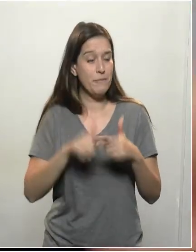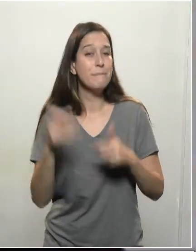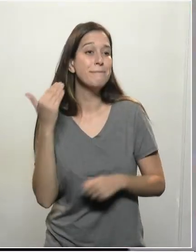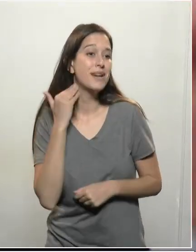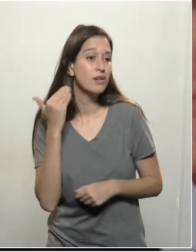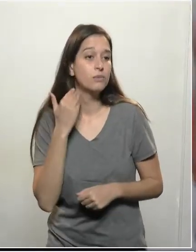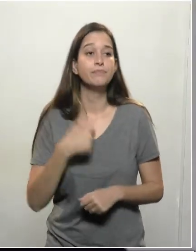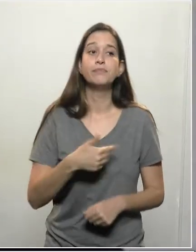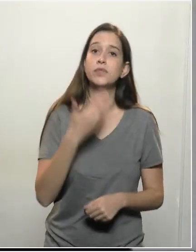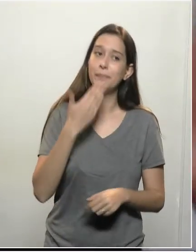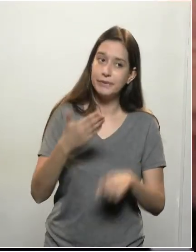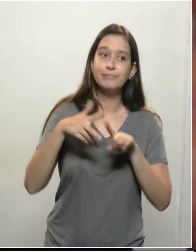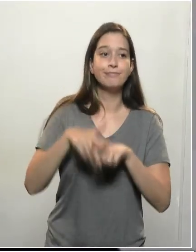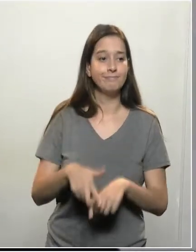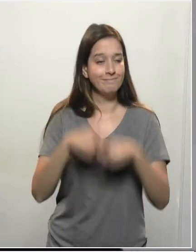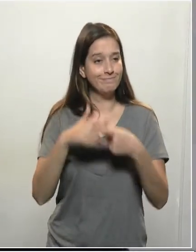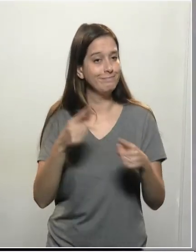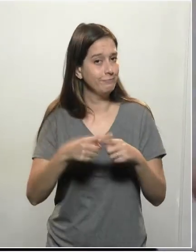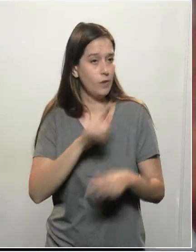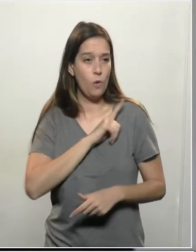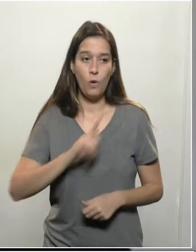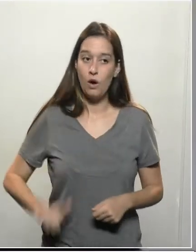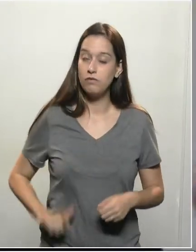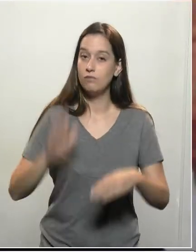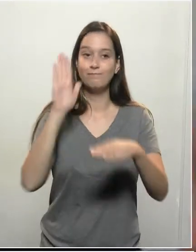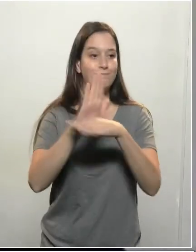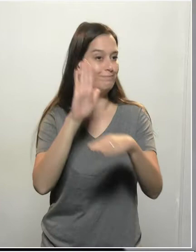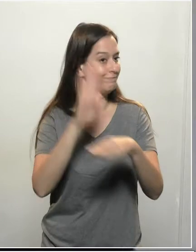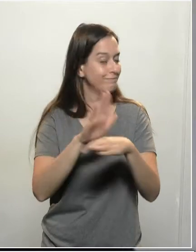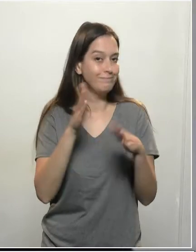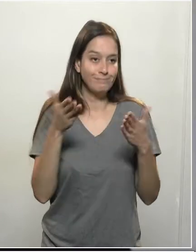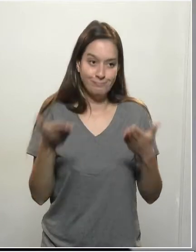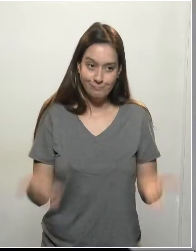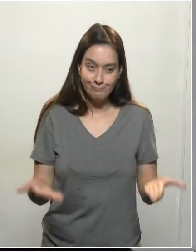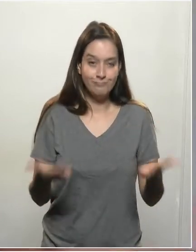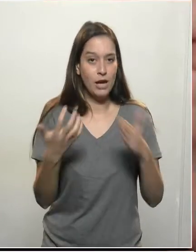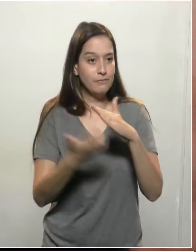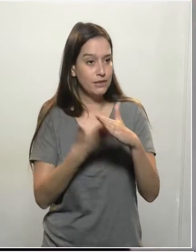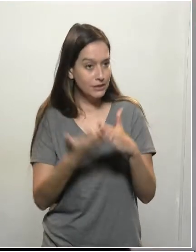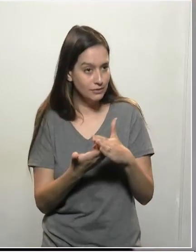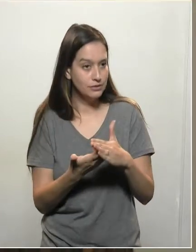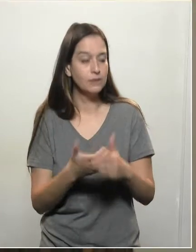que não satisfaz o empresário paranaense.